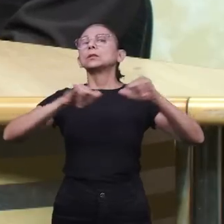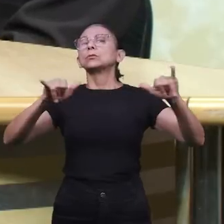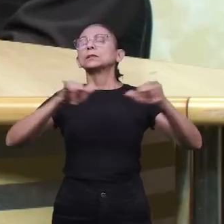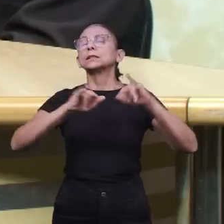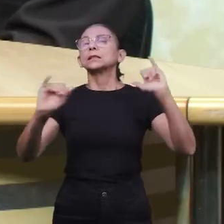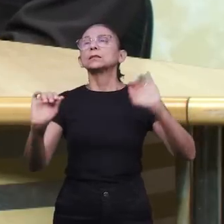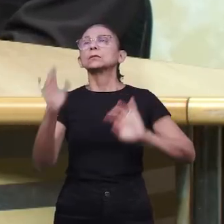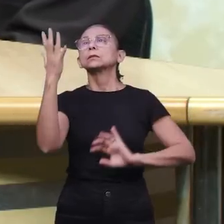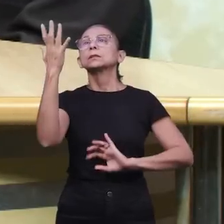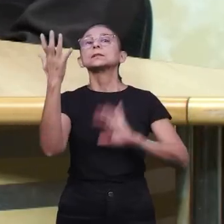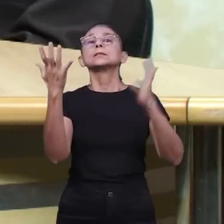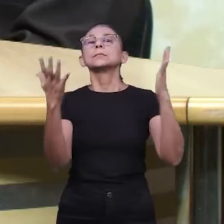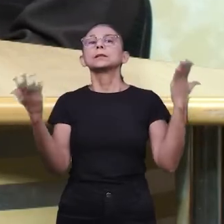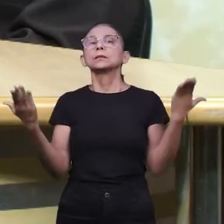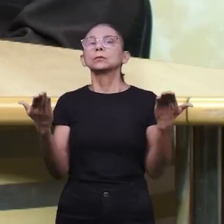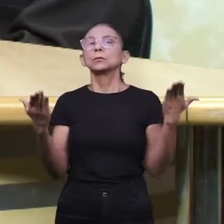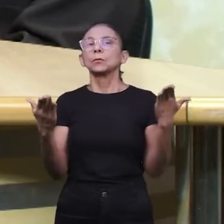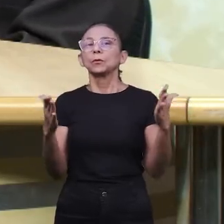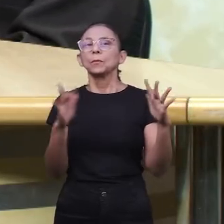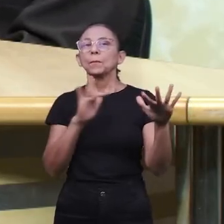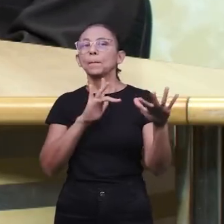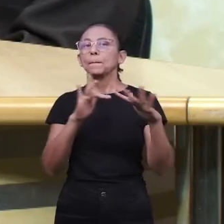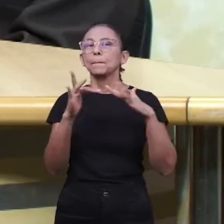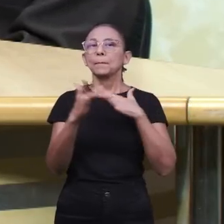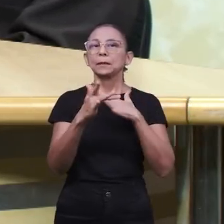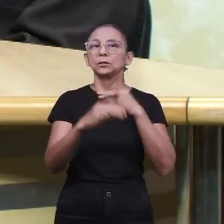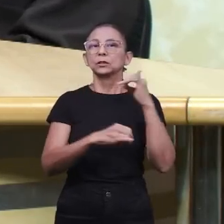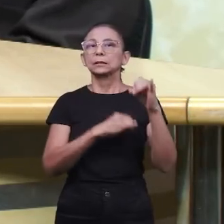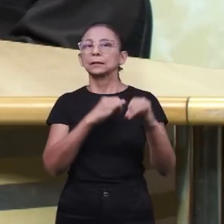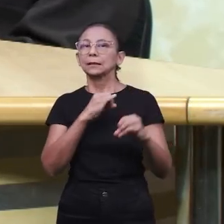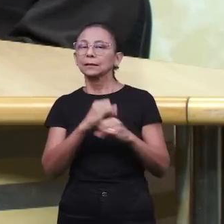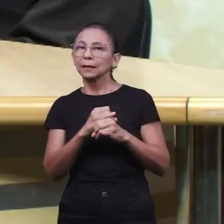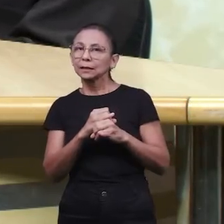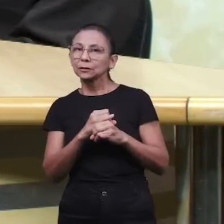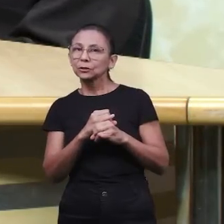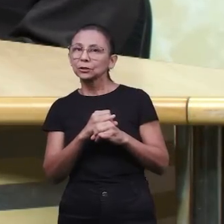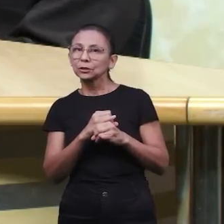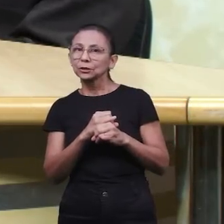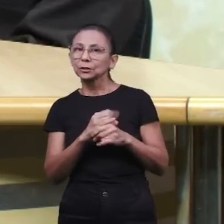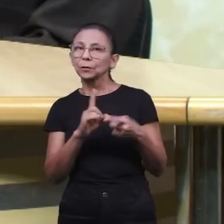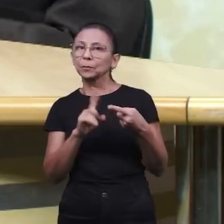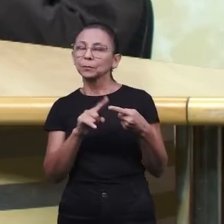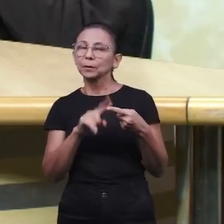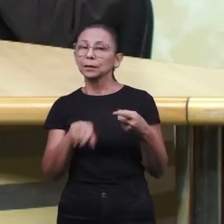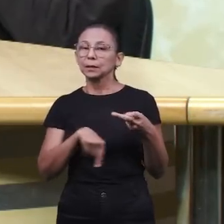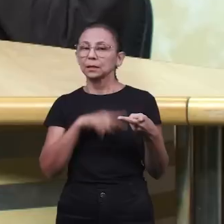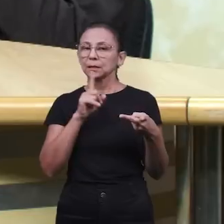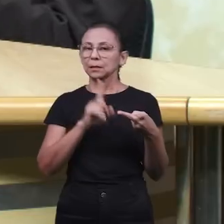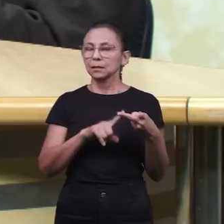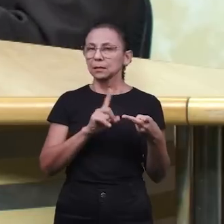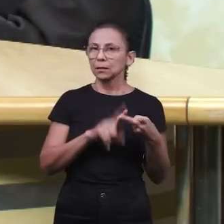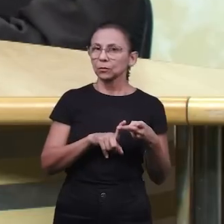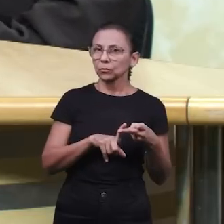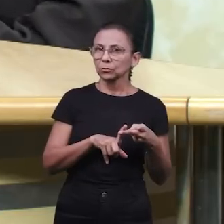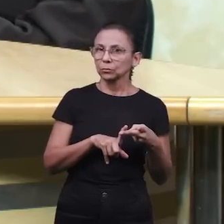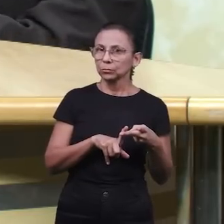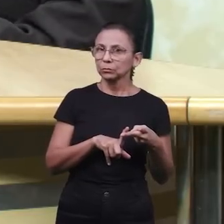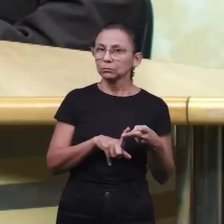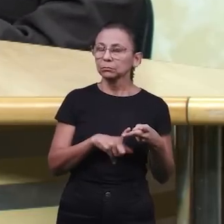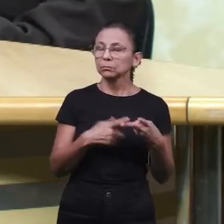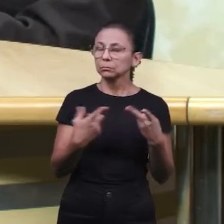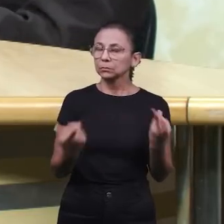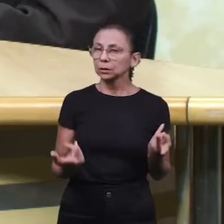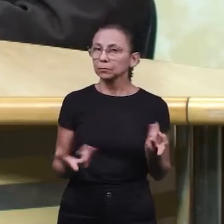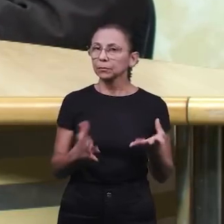que alguma coisa estava acontecendo. Esse é um aspecto. O segundo aspecto é que não se percebeu em